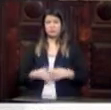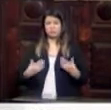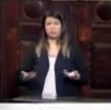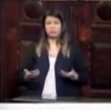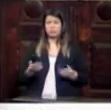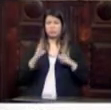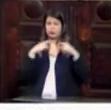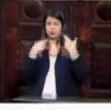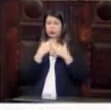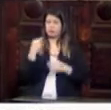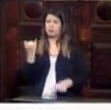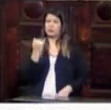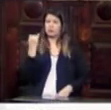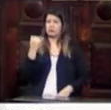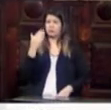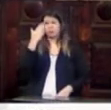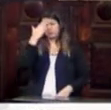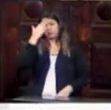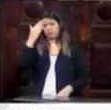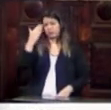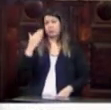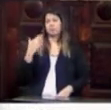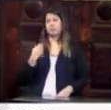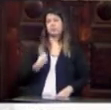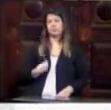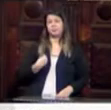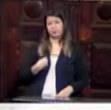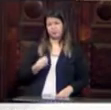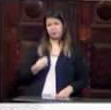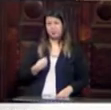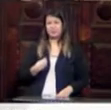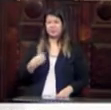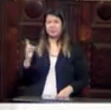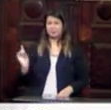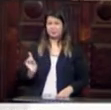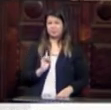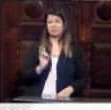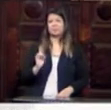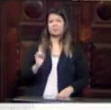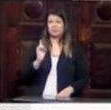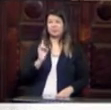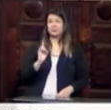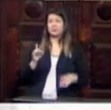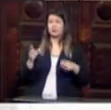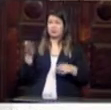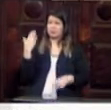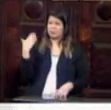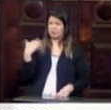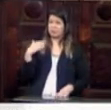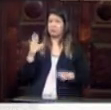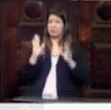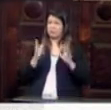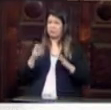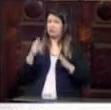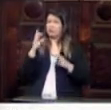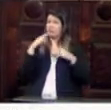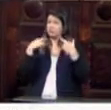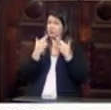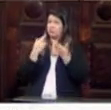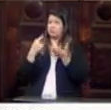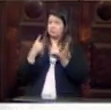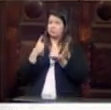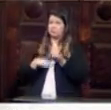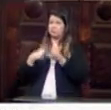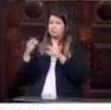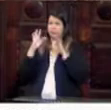reunião é importante. Eu agradeço ao presidente da Casa, o deputado André Ciliano, que na semana passada recebeu esses familiares, que agendou isso, que colocou esse projeto na